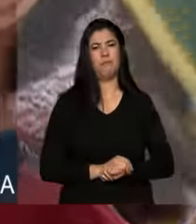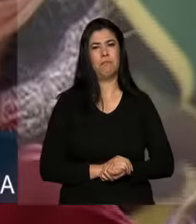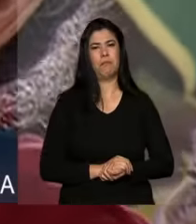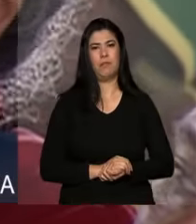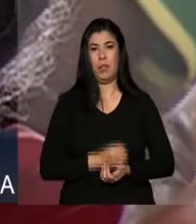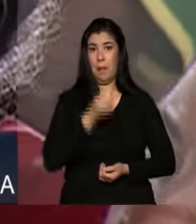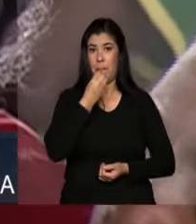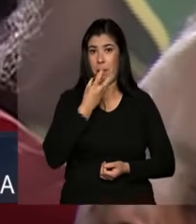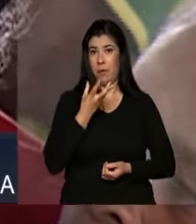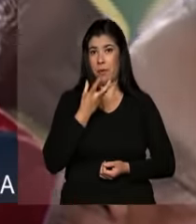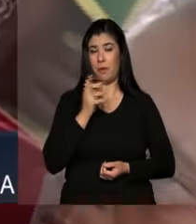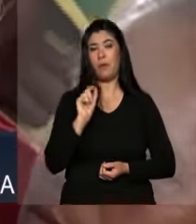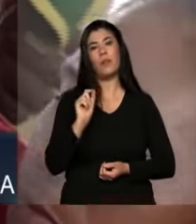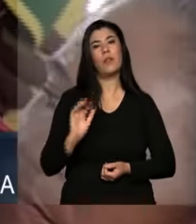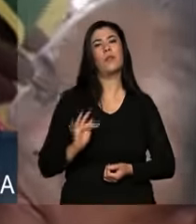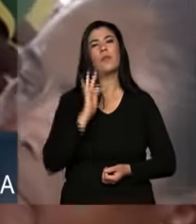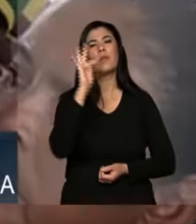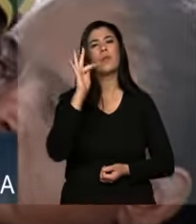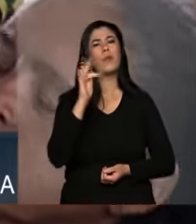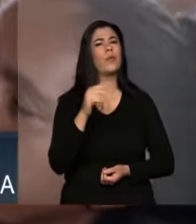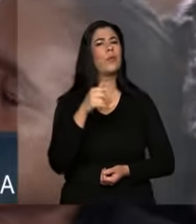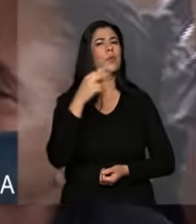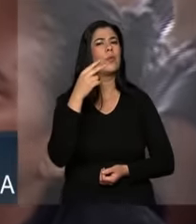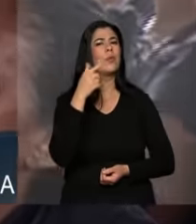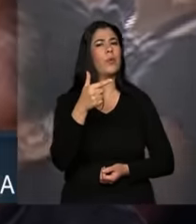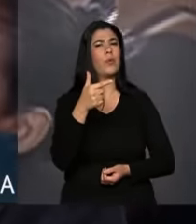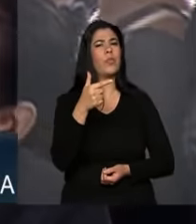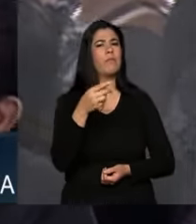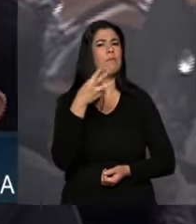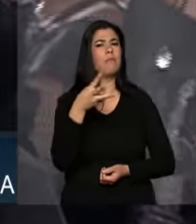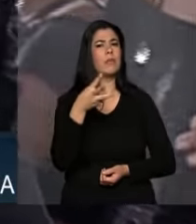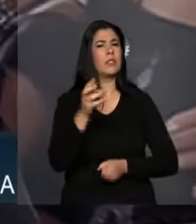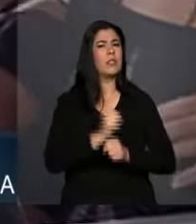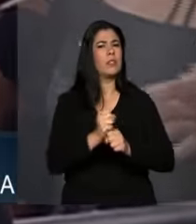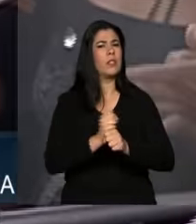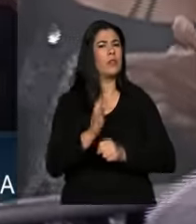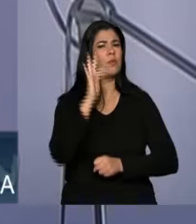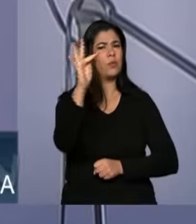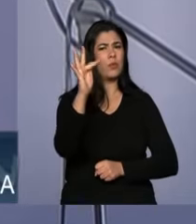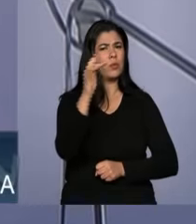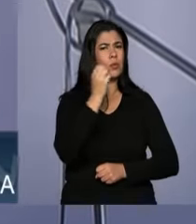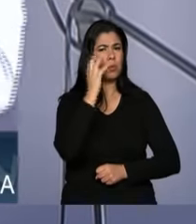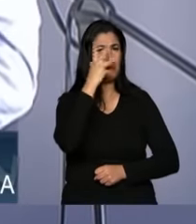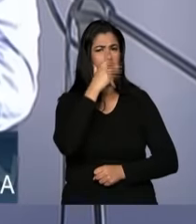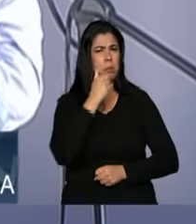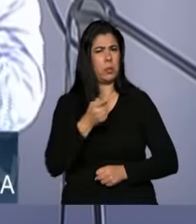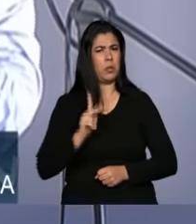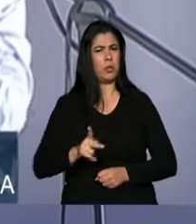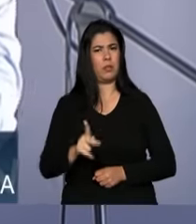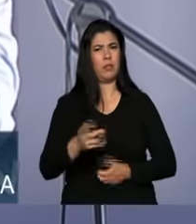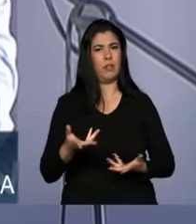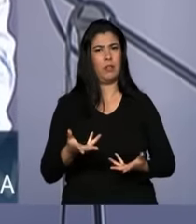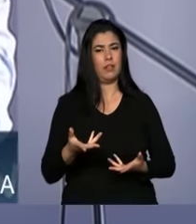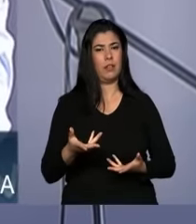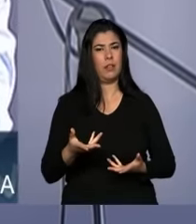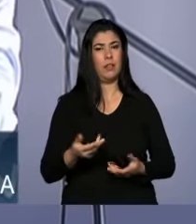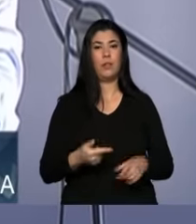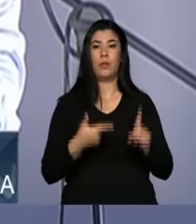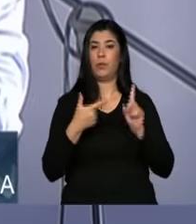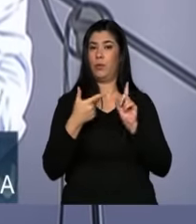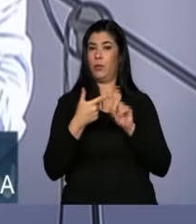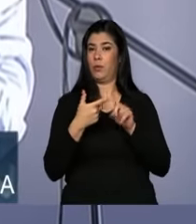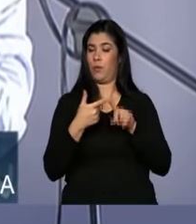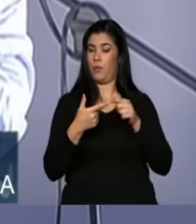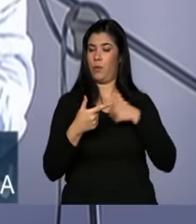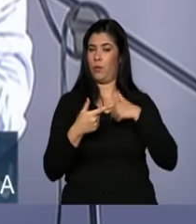Não é bom que daqui a 2 anos, 3 anos, esteja bonito assim? Então, eu quero fazer o segundo